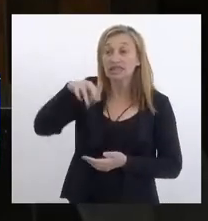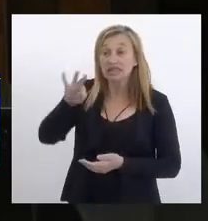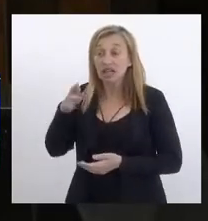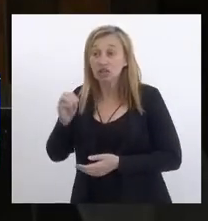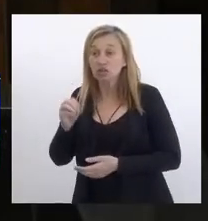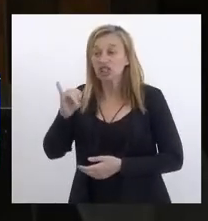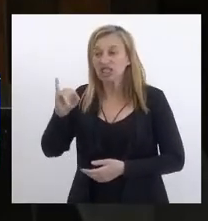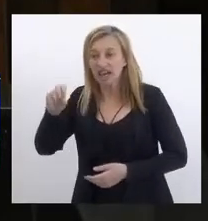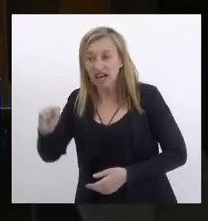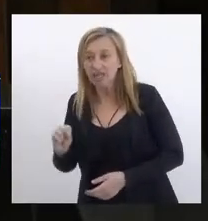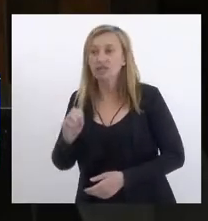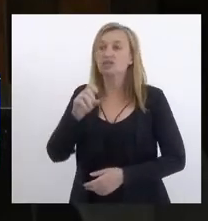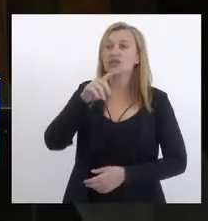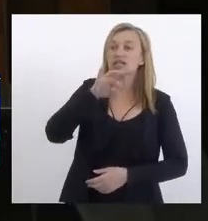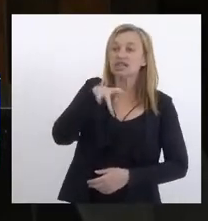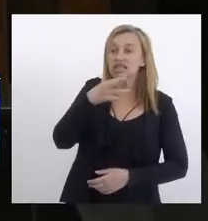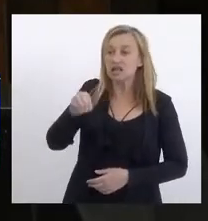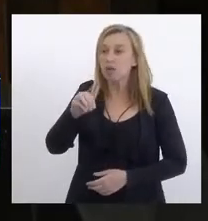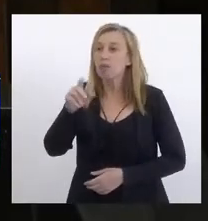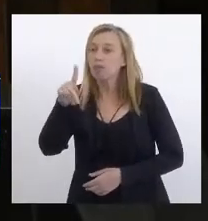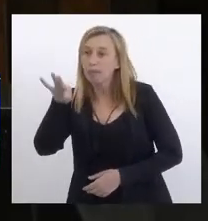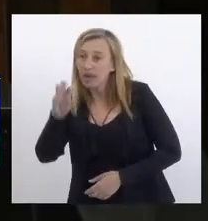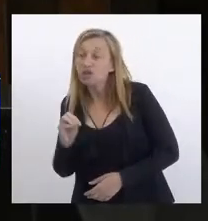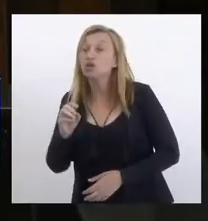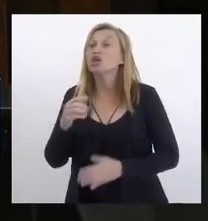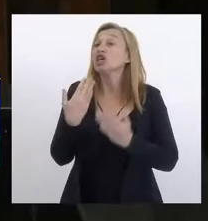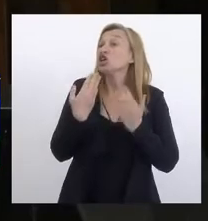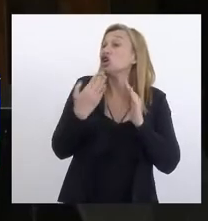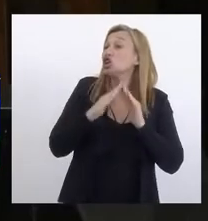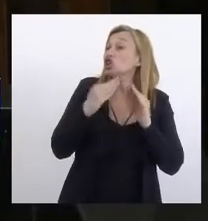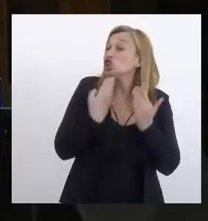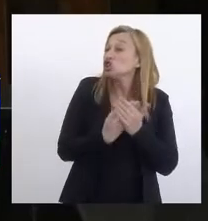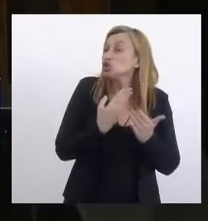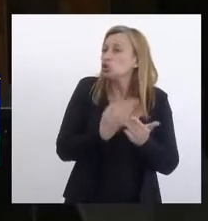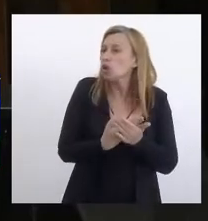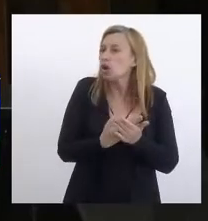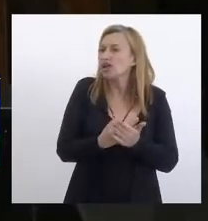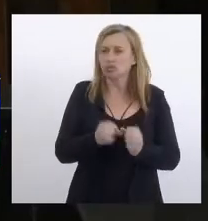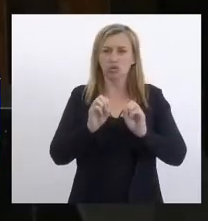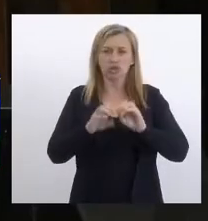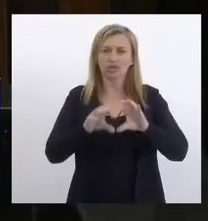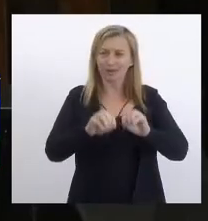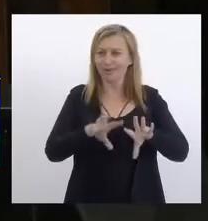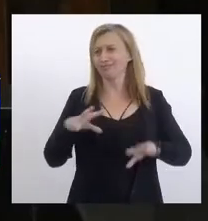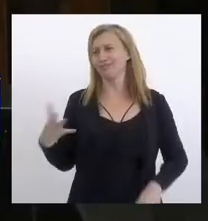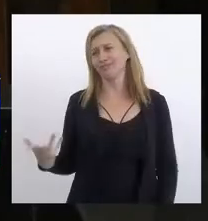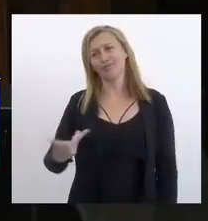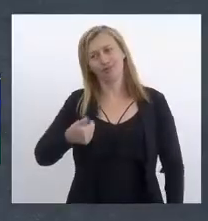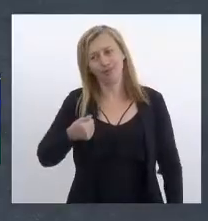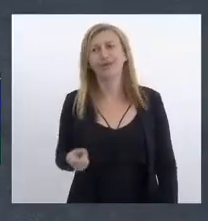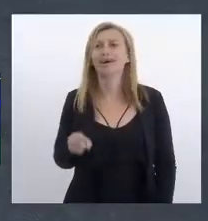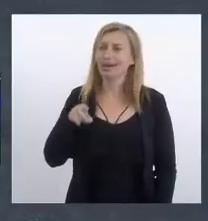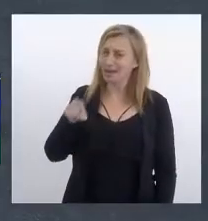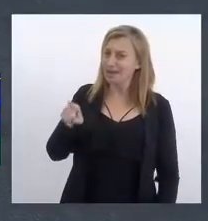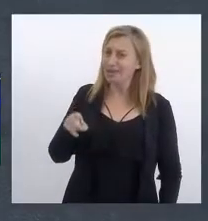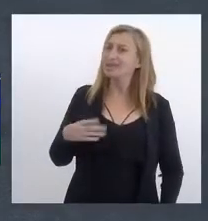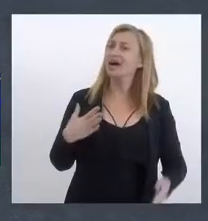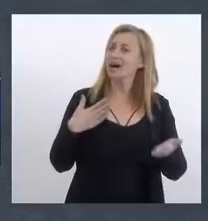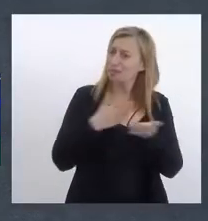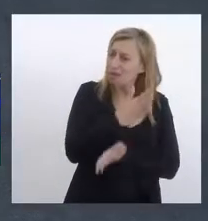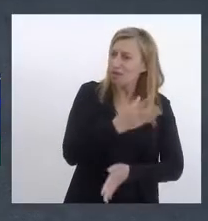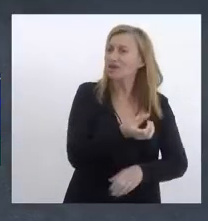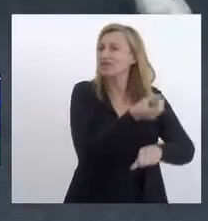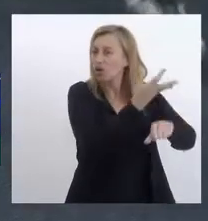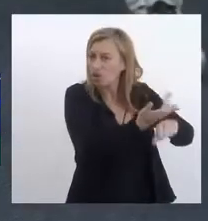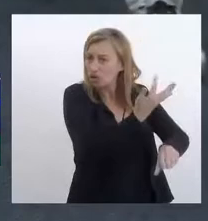São Bento, São Agostinho, que são escolas que têm uma educação de qualidade. Então, esses passam para a UERJ,